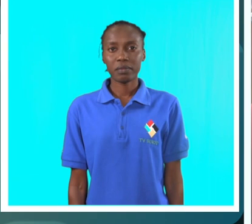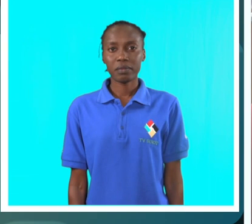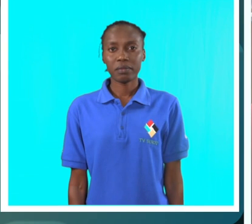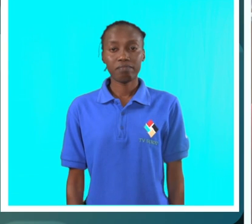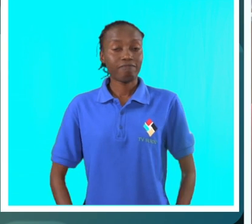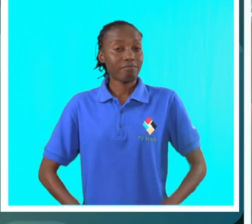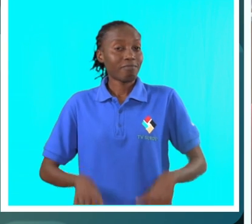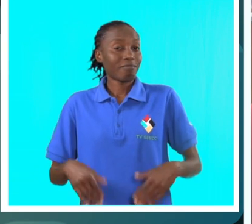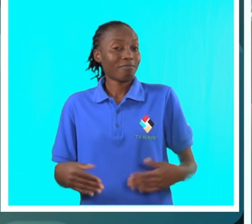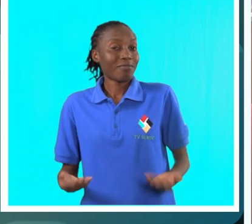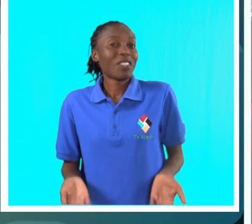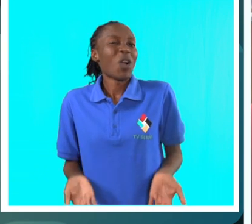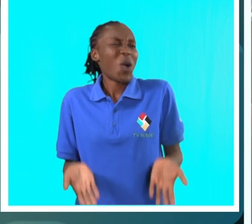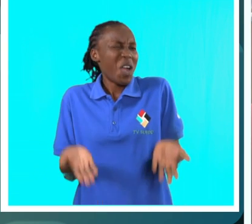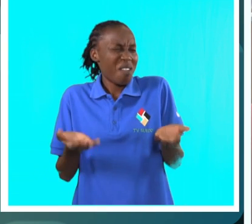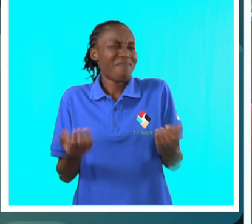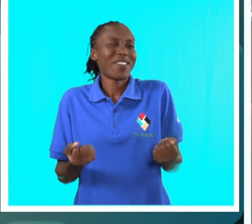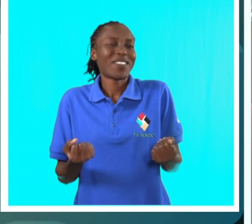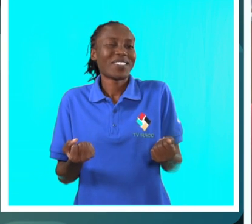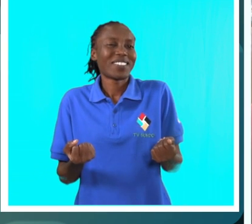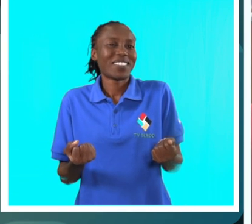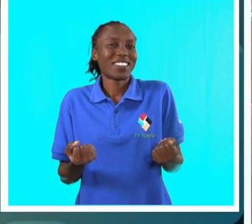hes exe